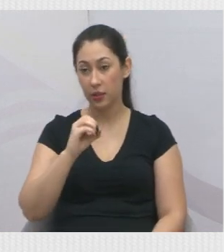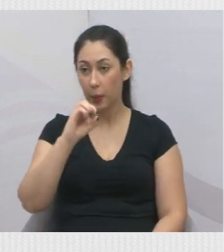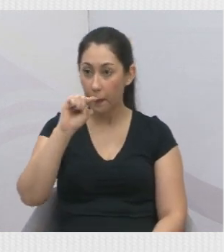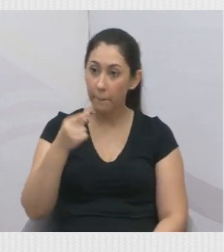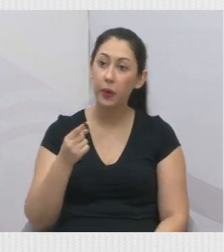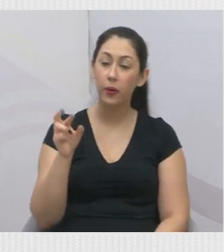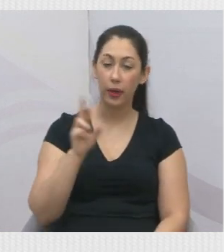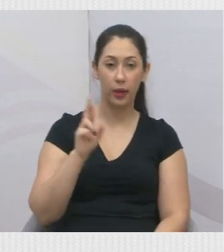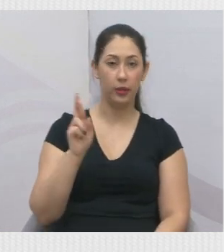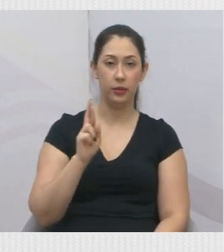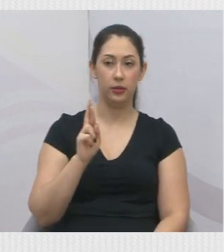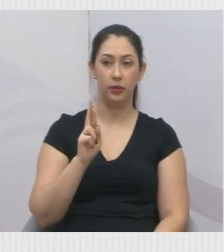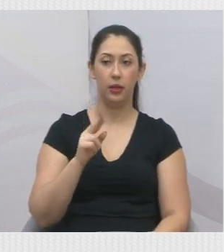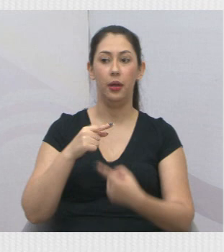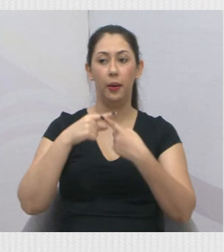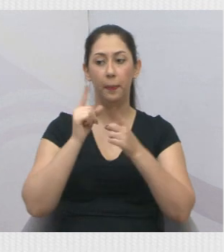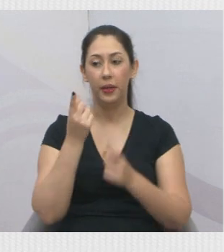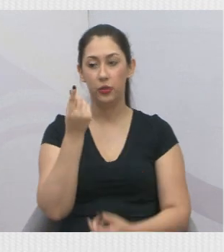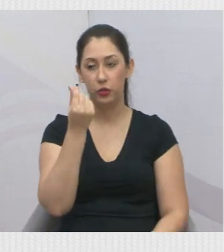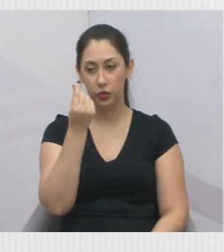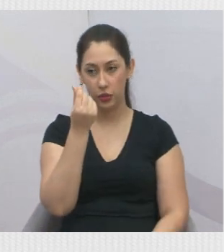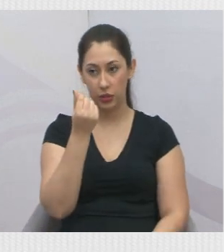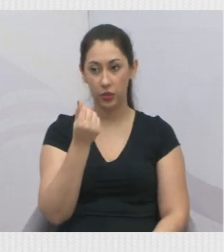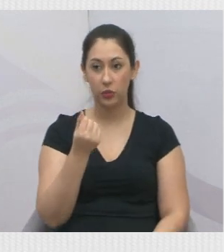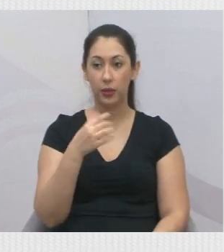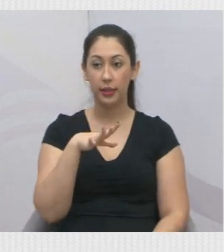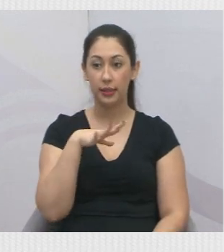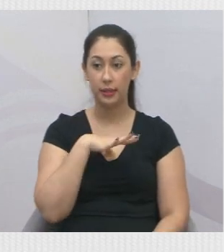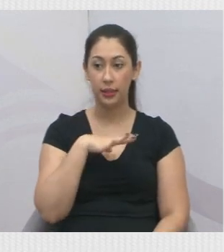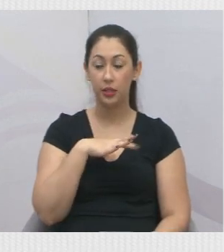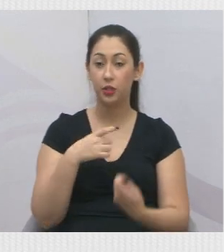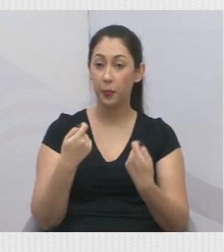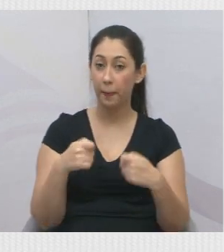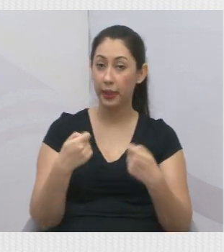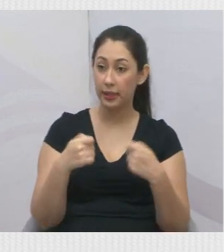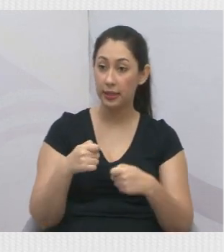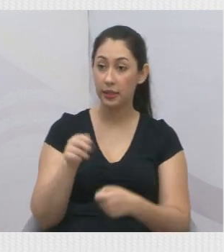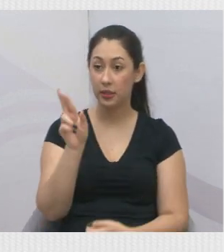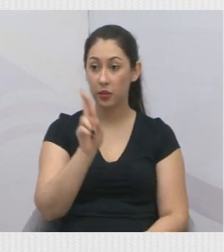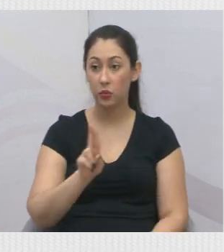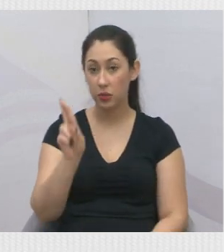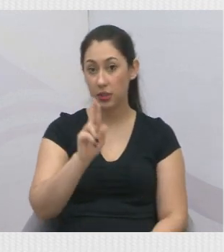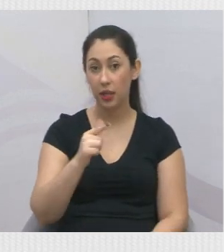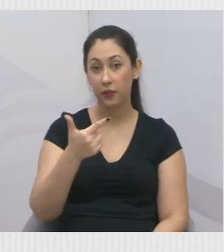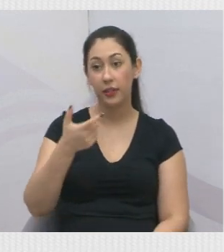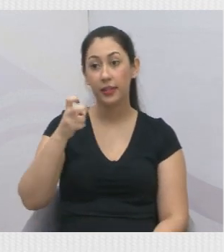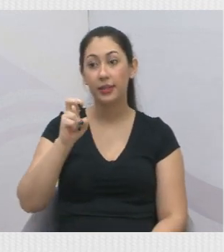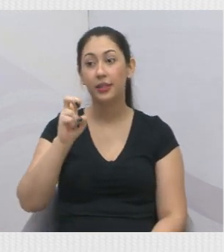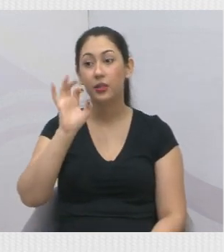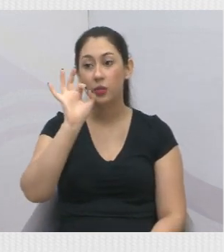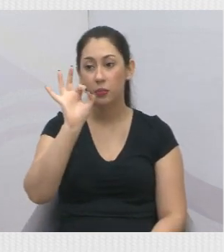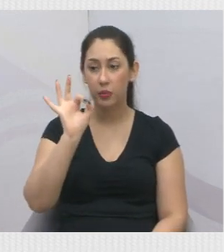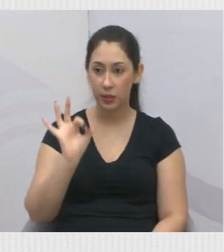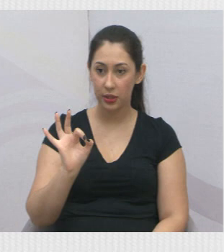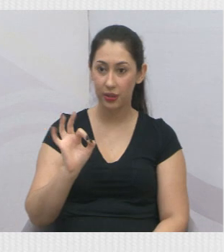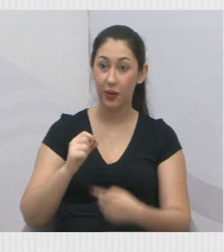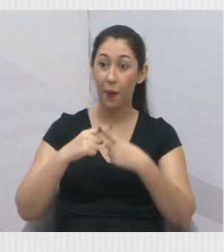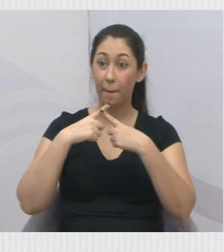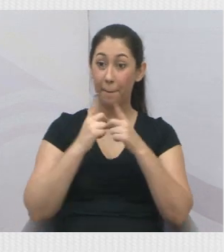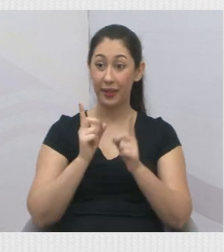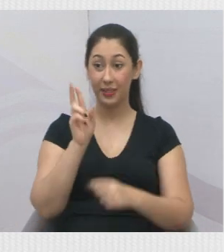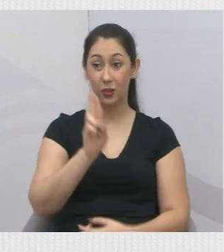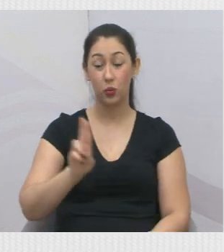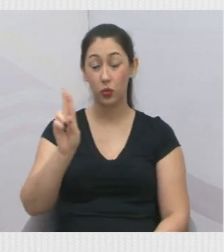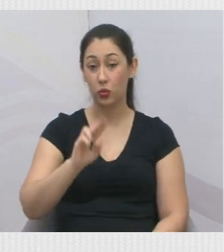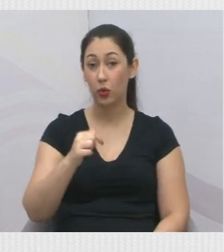receita estabelecida, o município teria que ter aplicado 25%. Só que ele aplicou no